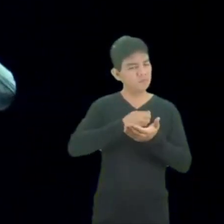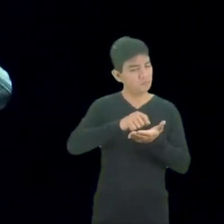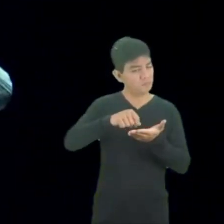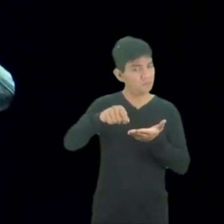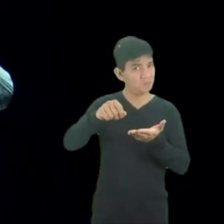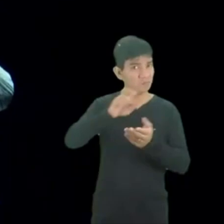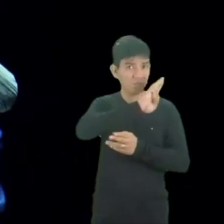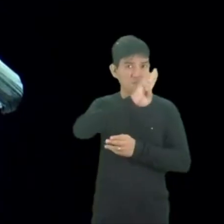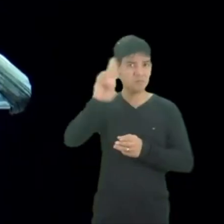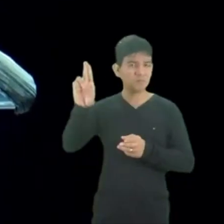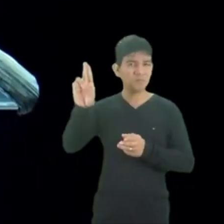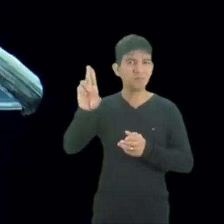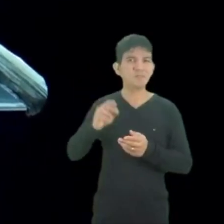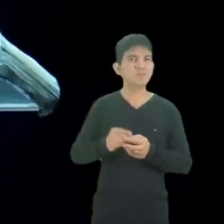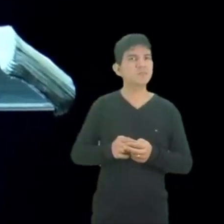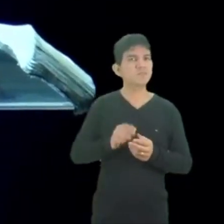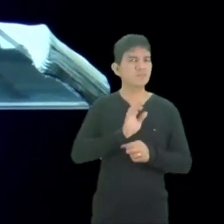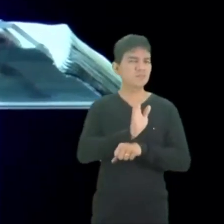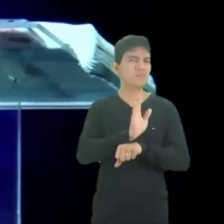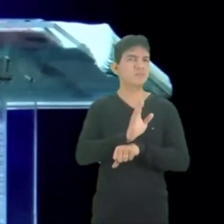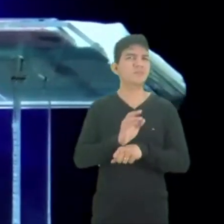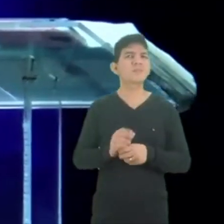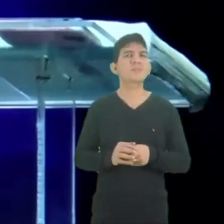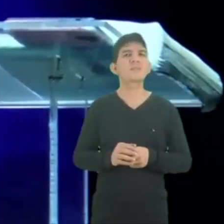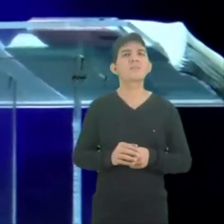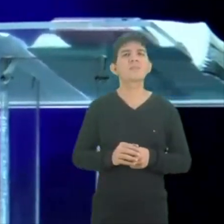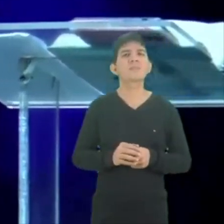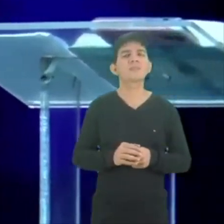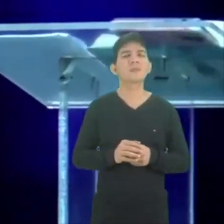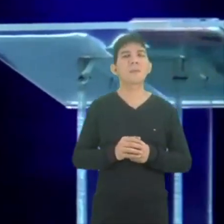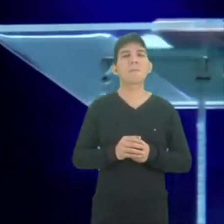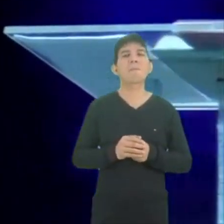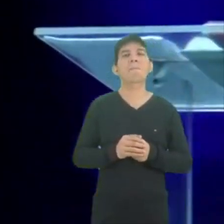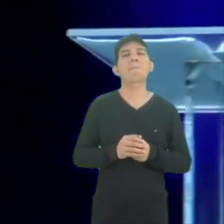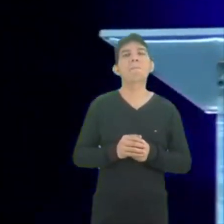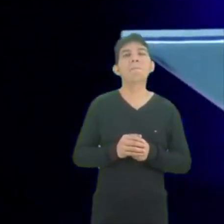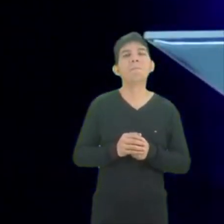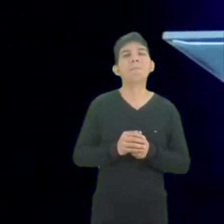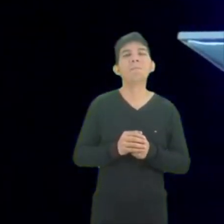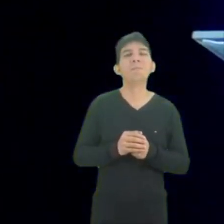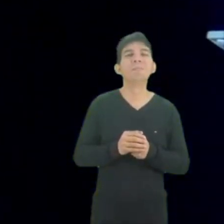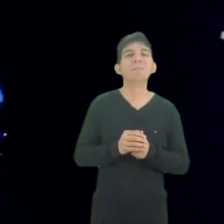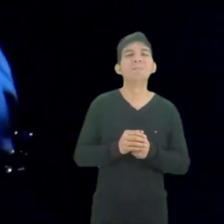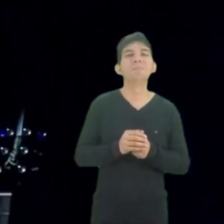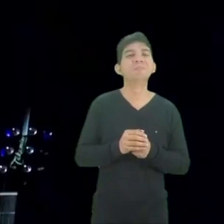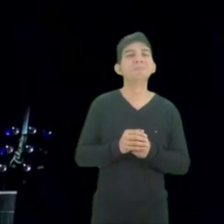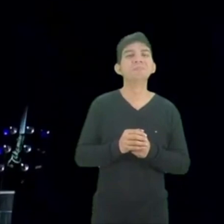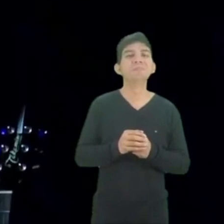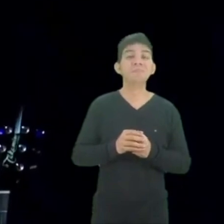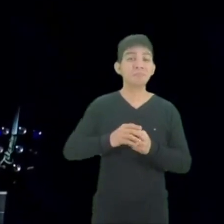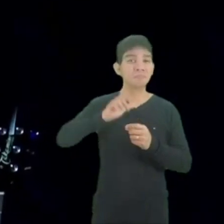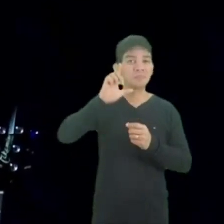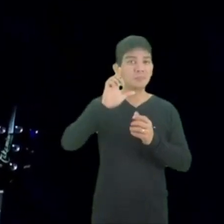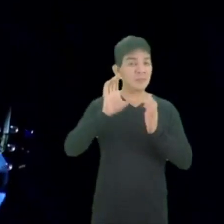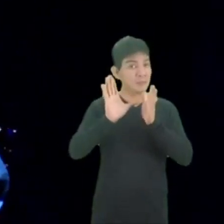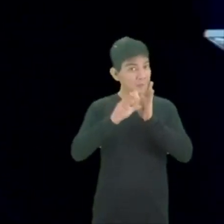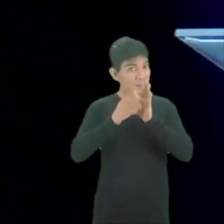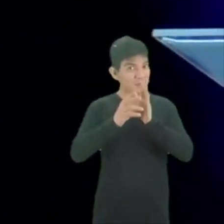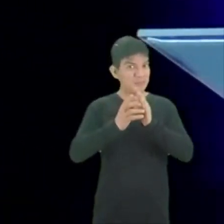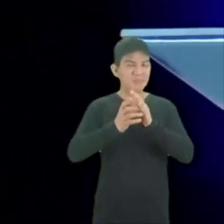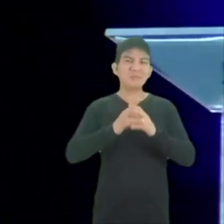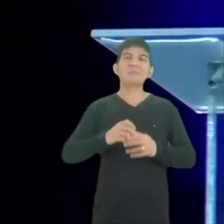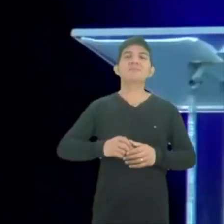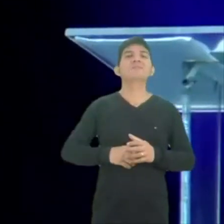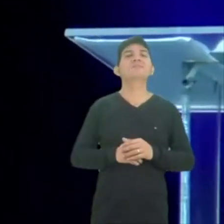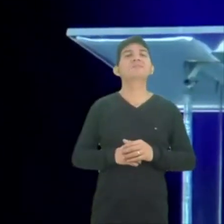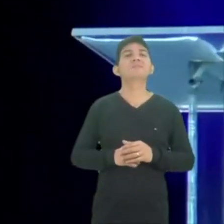é nome difícil. Percy Jackson e o Ladrão de Raios. Quem assistiu esse filme? Muita